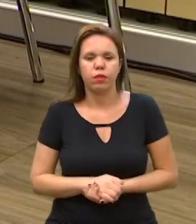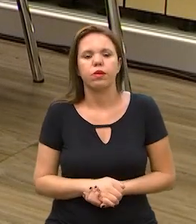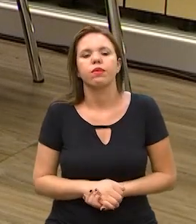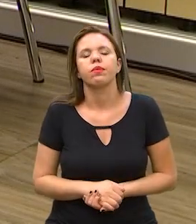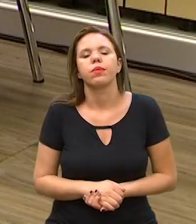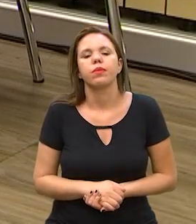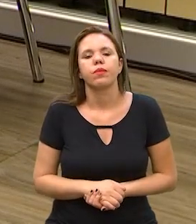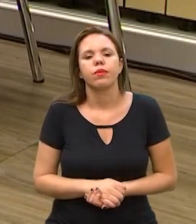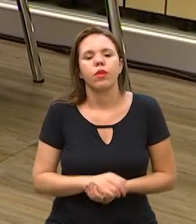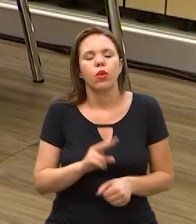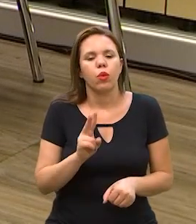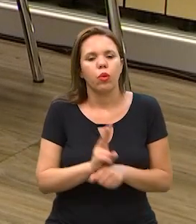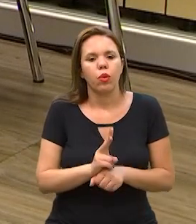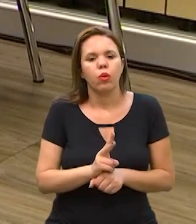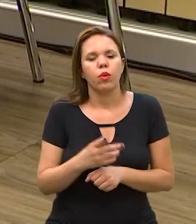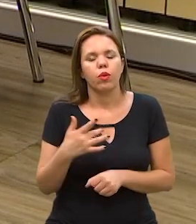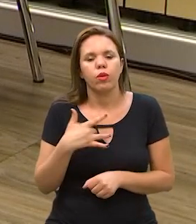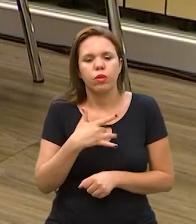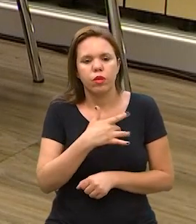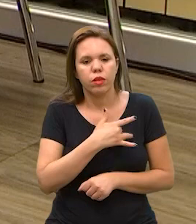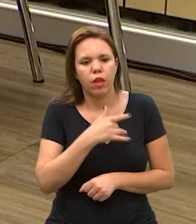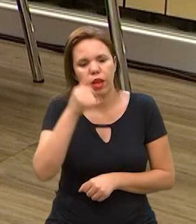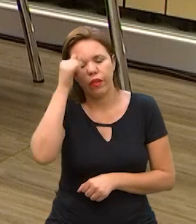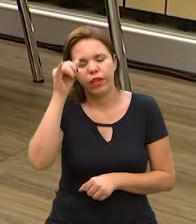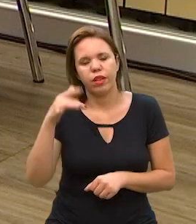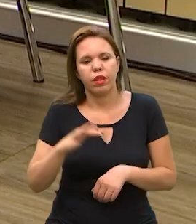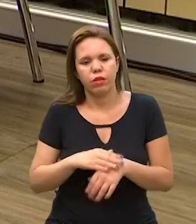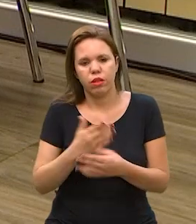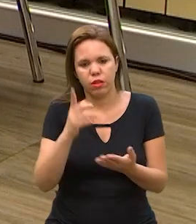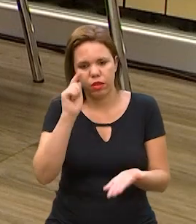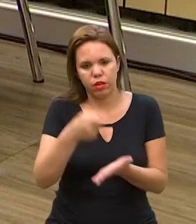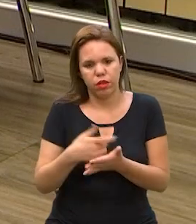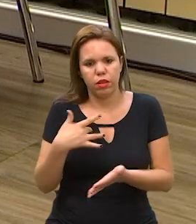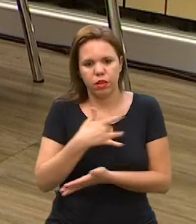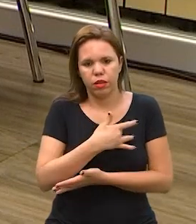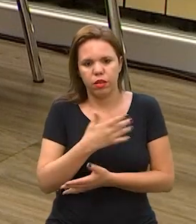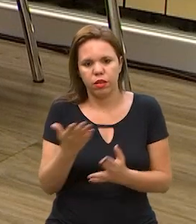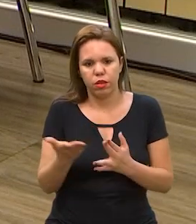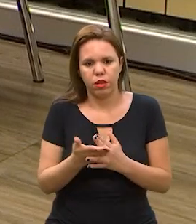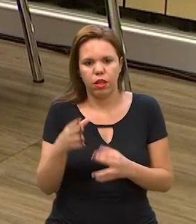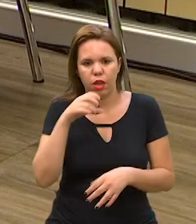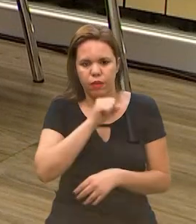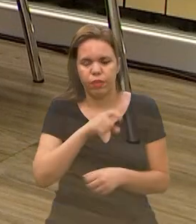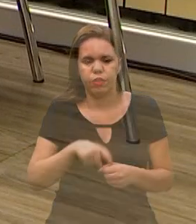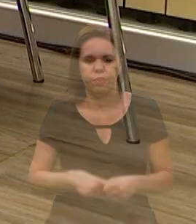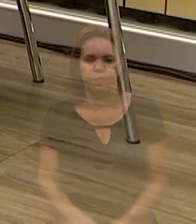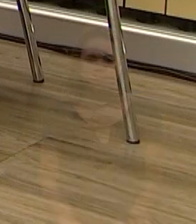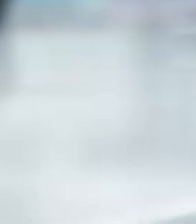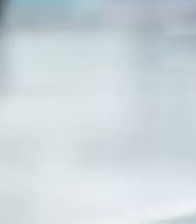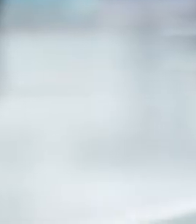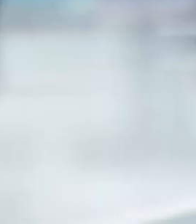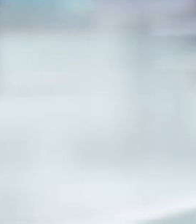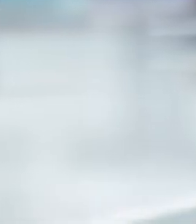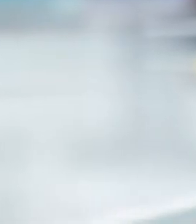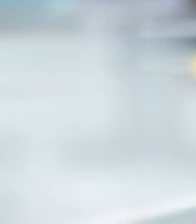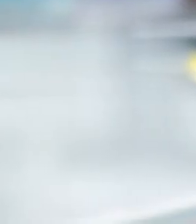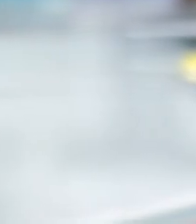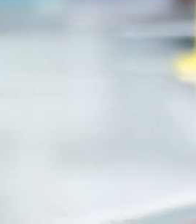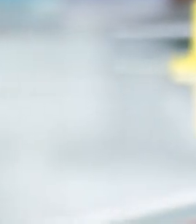importantes na prevenção aí de doenças e garantindo a você mais saúde. Um intervalo, um copo d'água e a gente volta já.